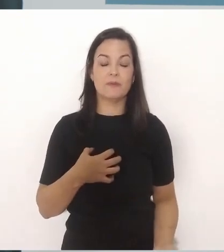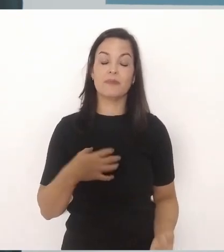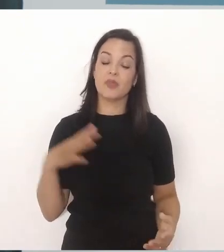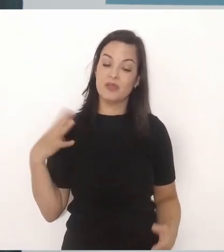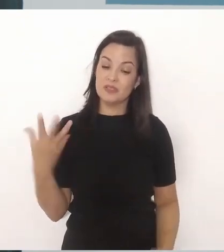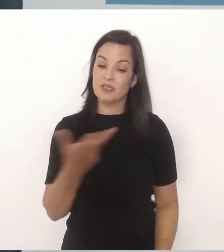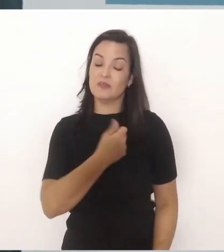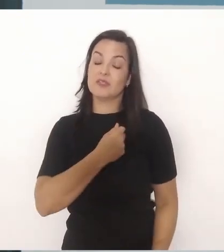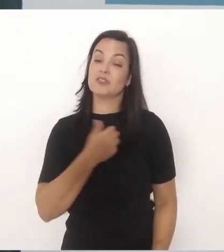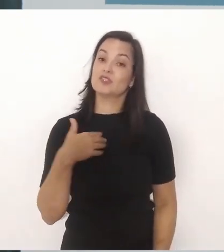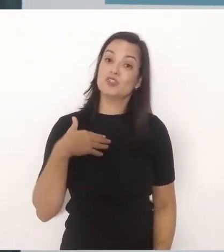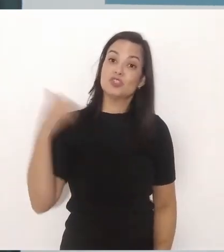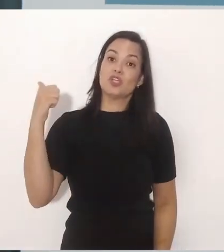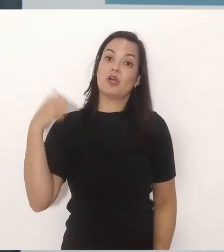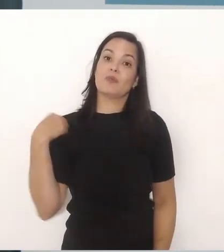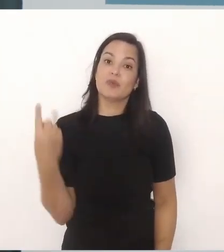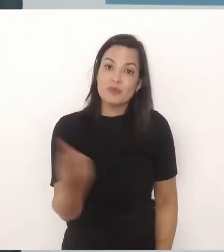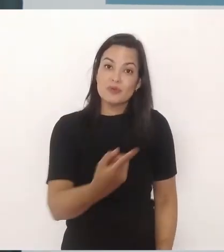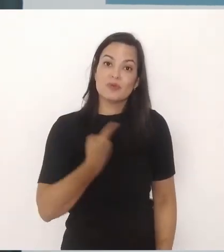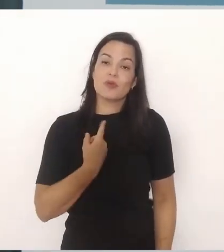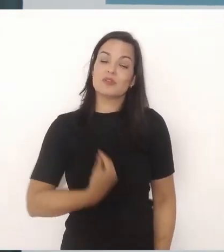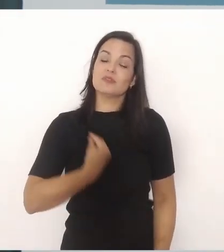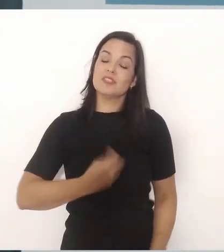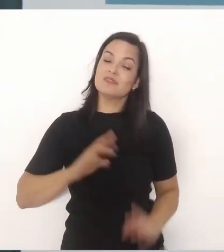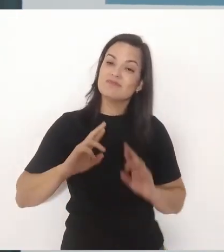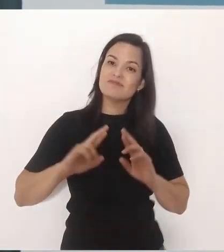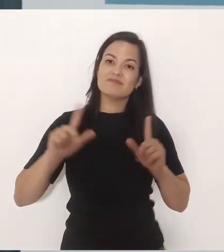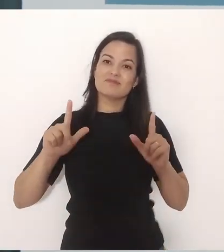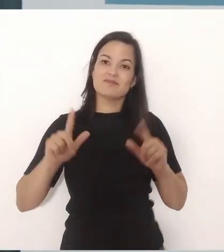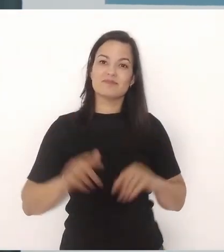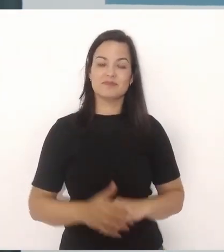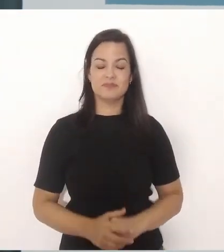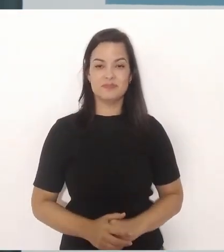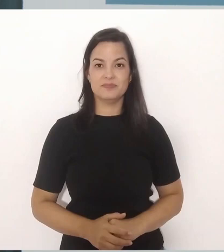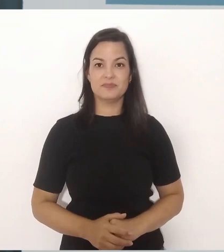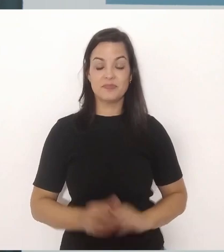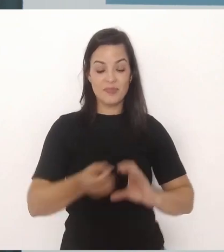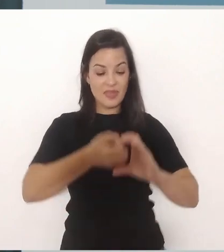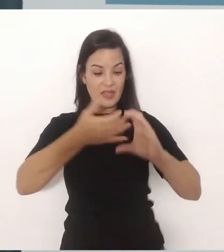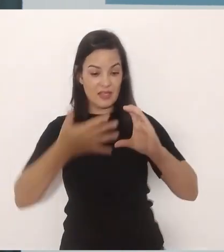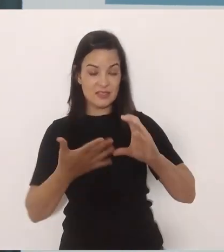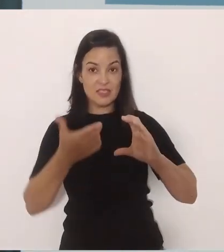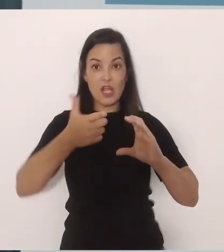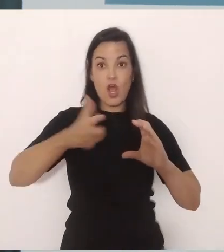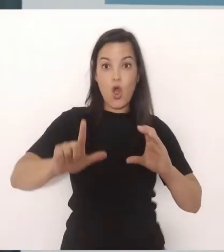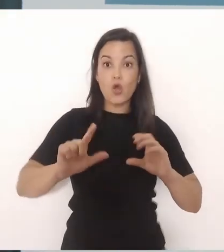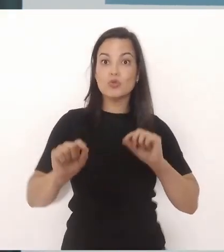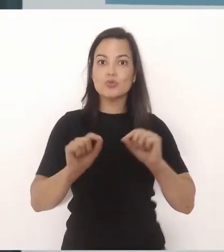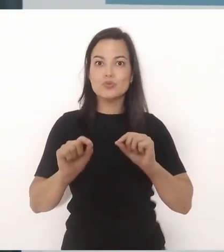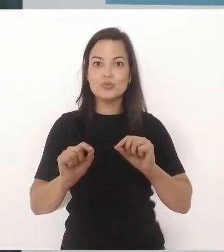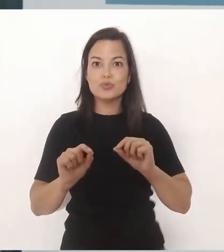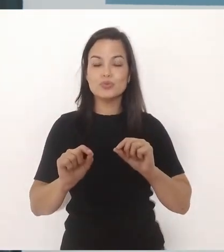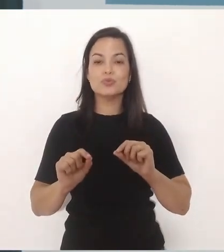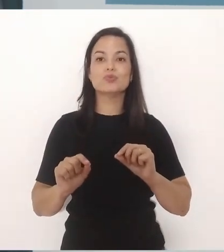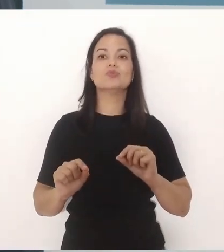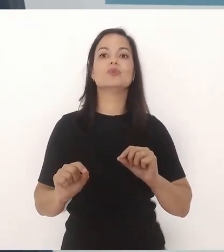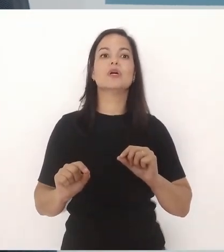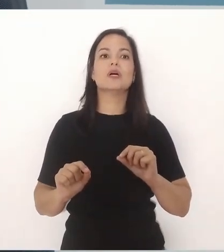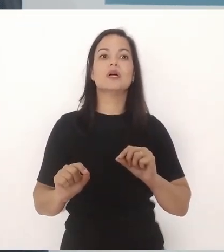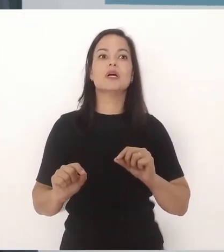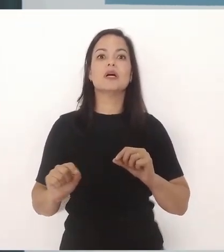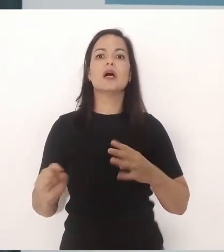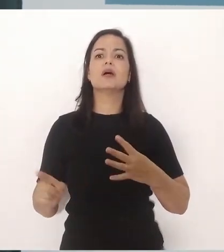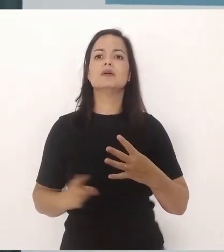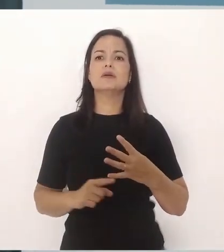a viver de maneira diferente. Próxima característica, suportando uns aos outros em